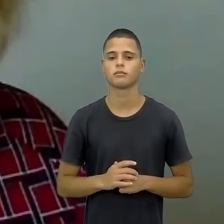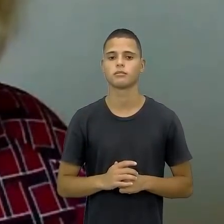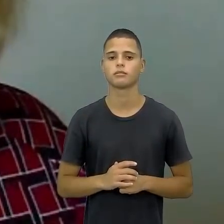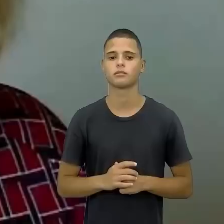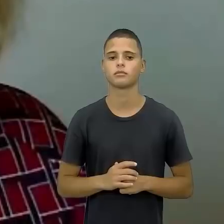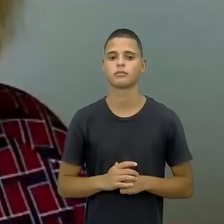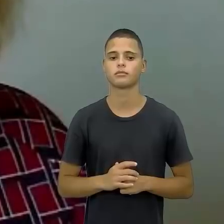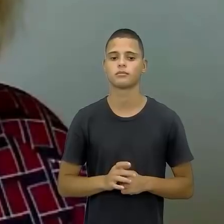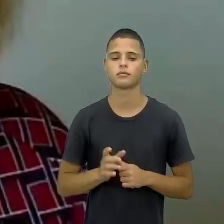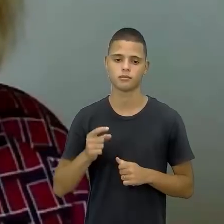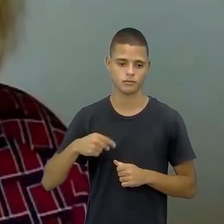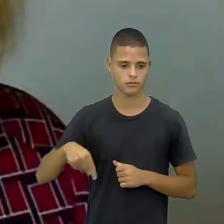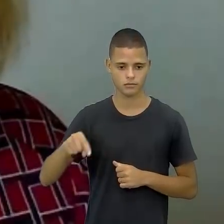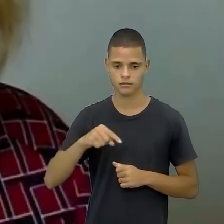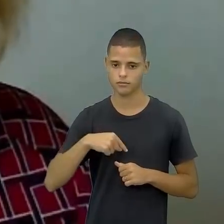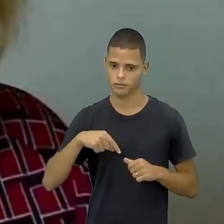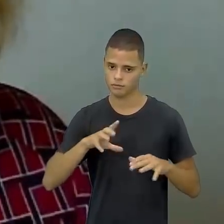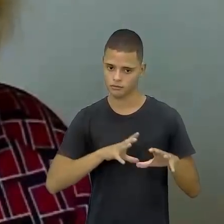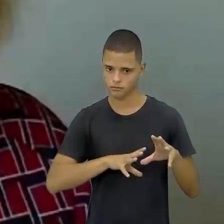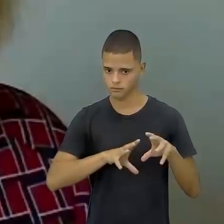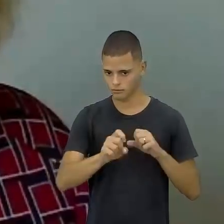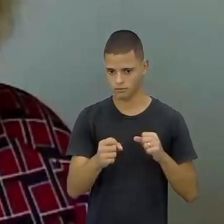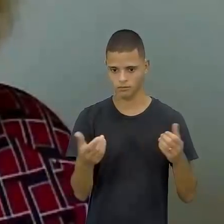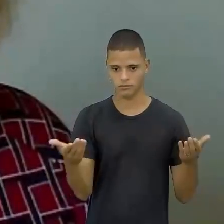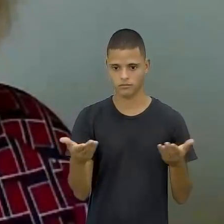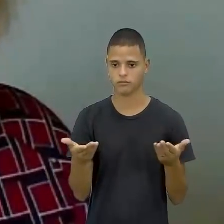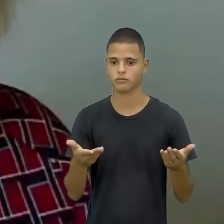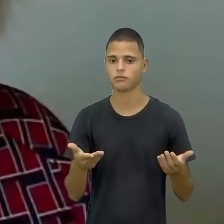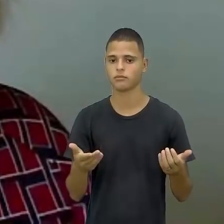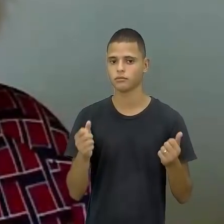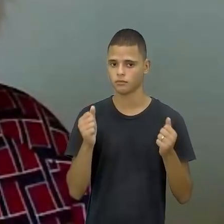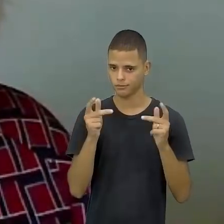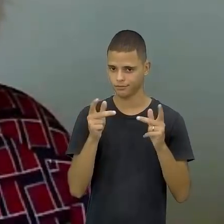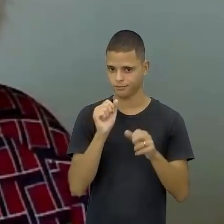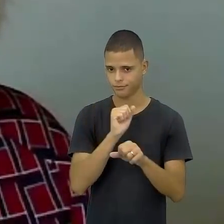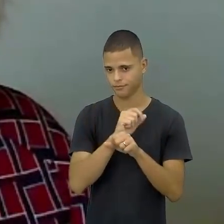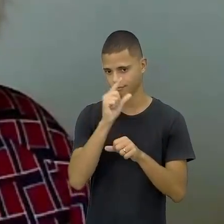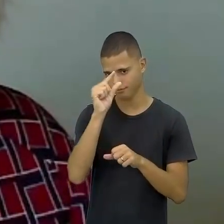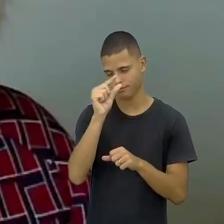as nossas formações, a nossa formação de hoje, tá bom? Só um minutinho.